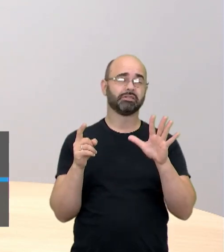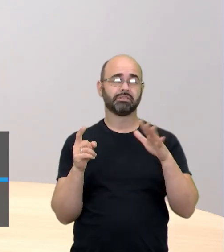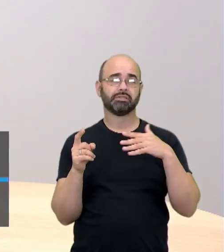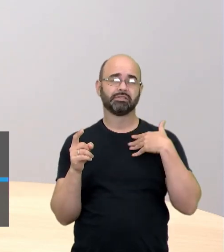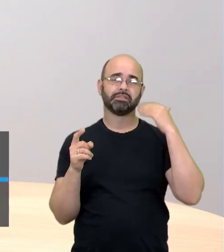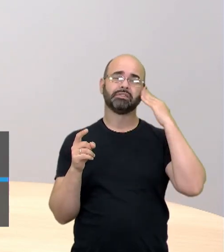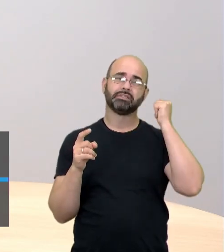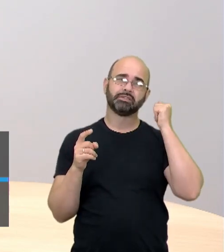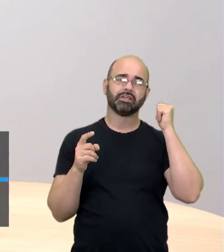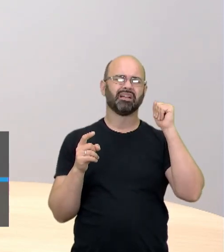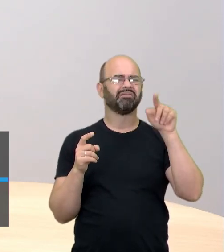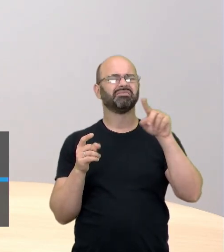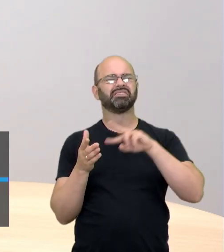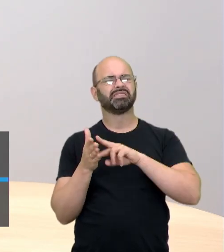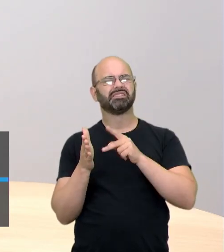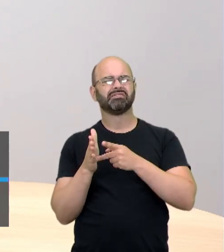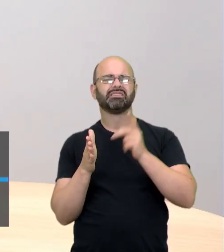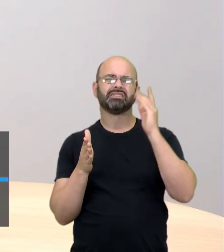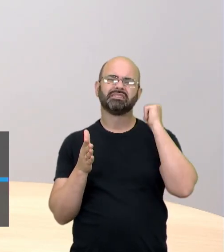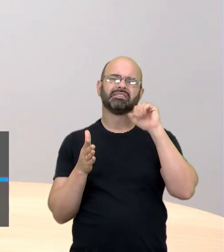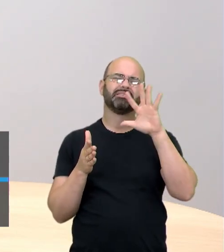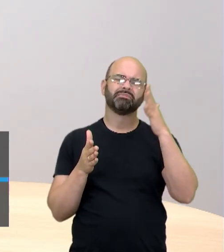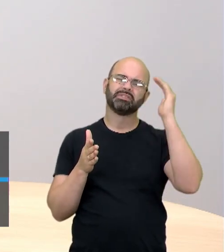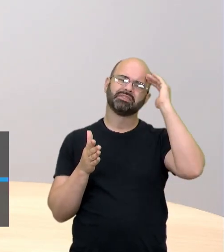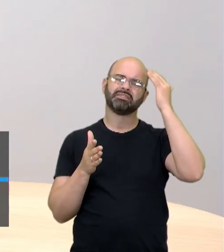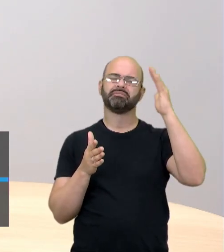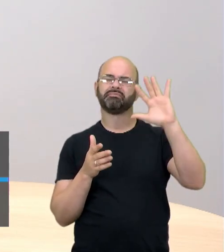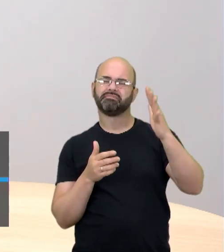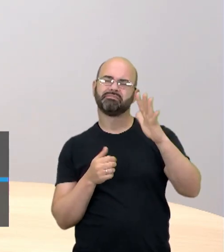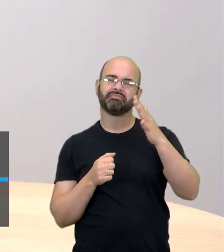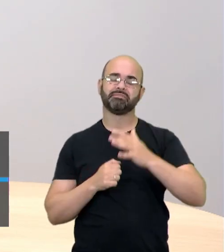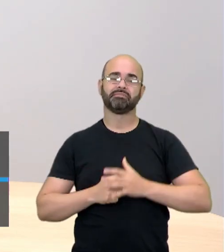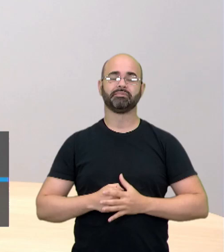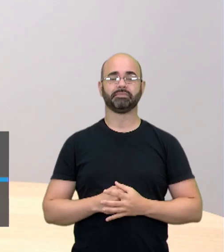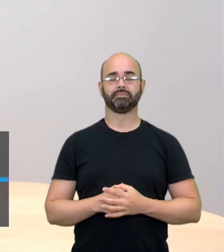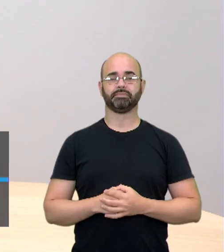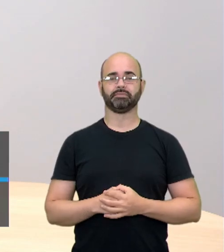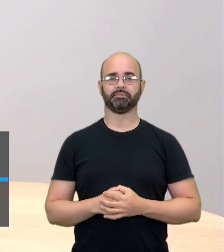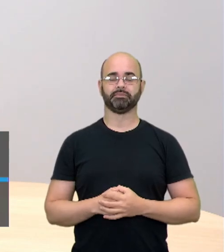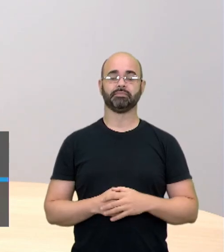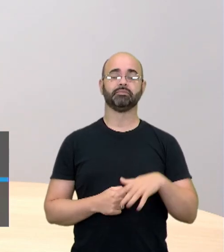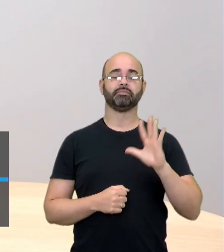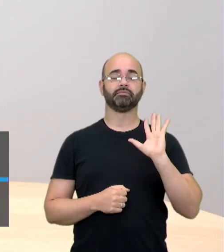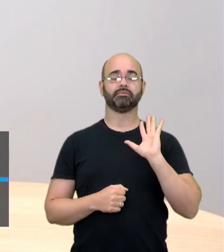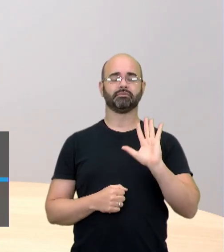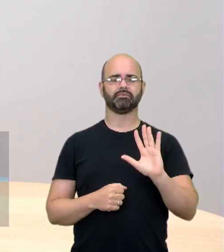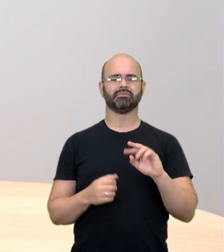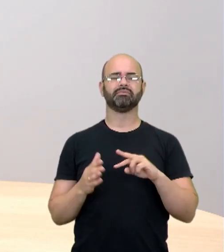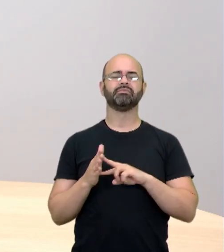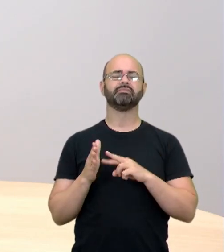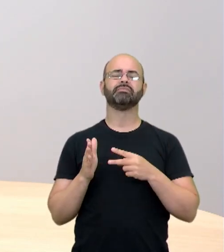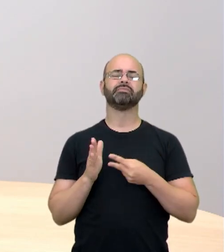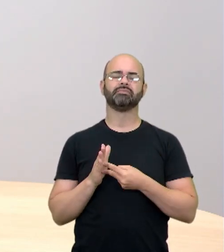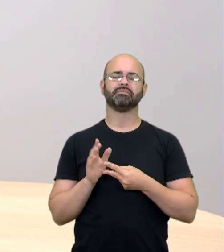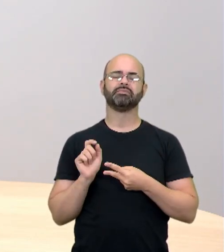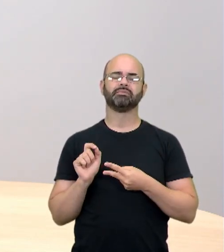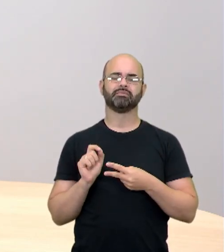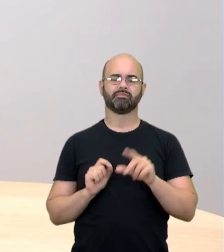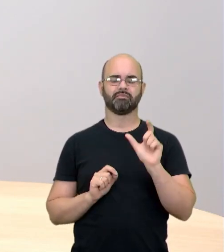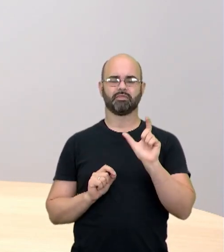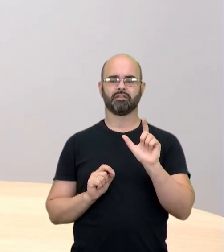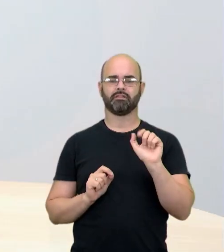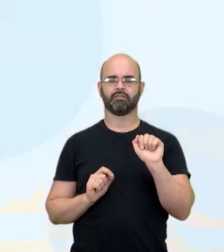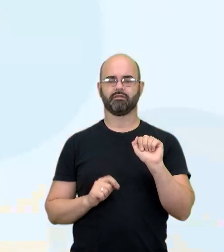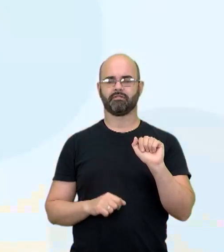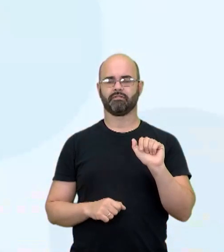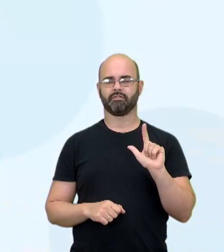meio nebulosa, né? Enfim. Então, só para a gente entender um pouquinho do que a gente está falando quando a gente fala de alquimia,